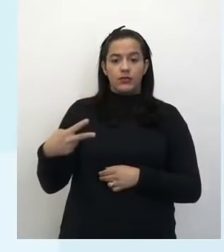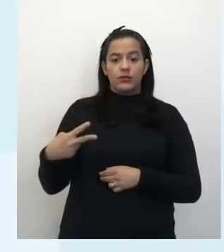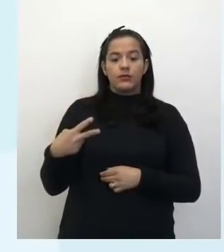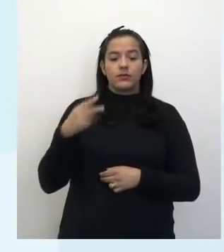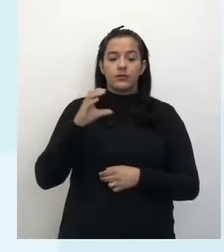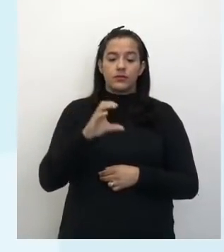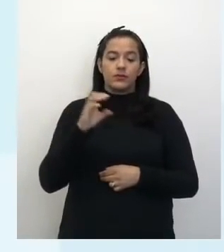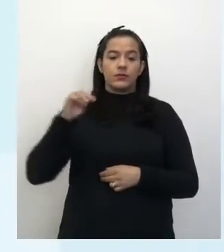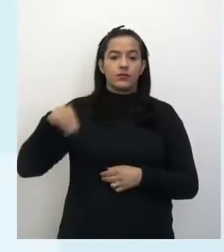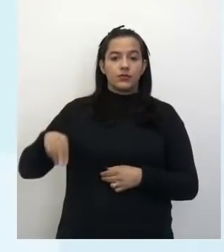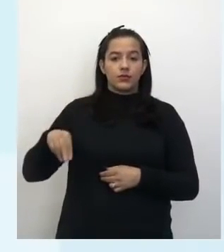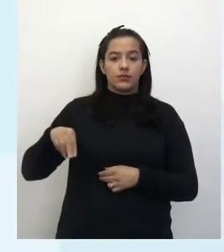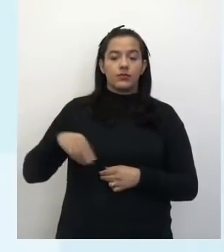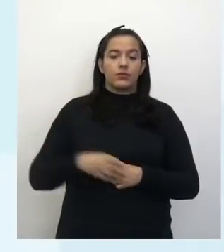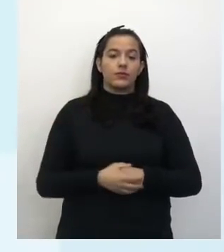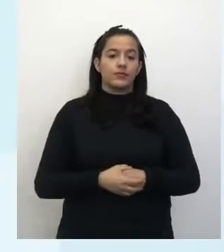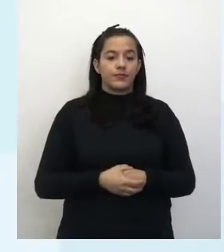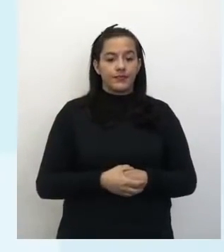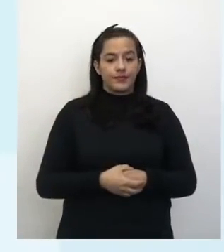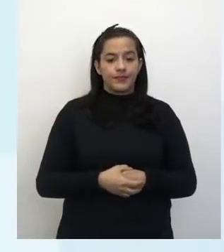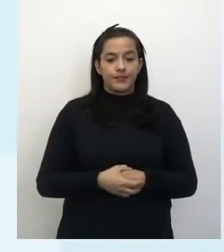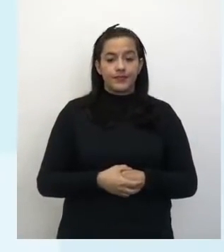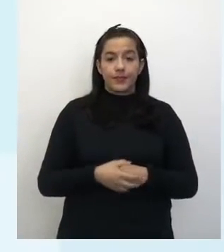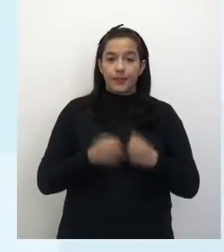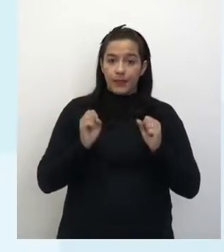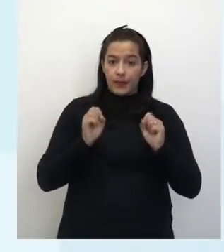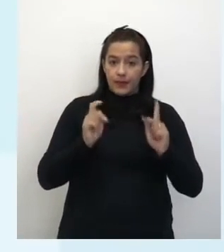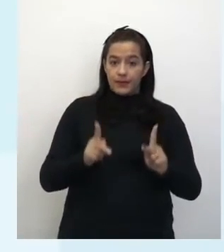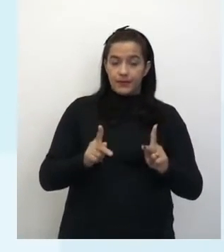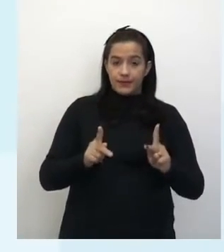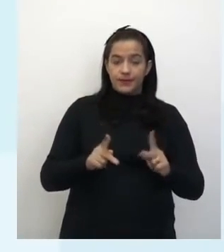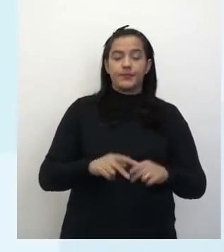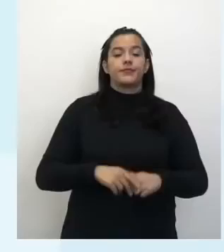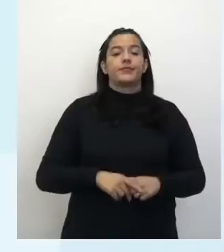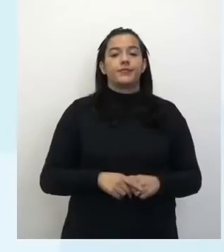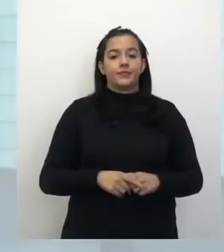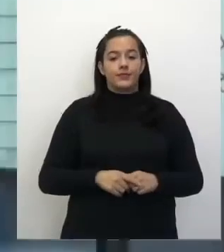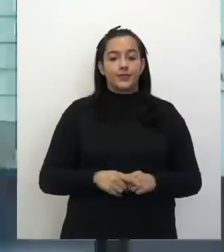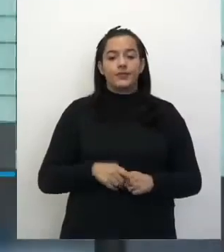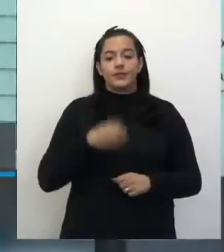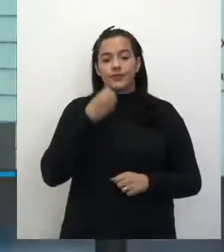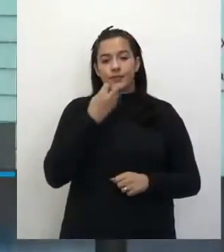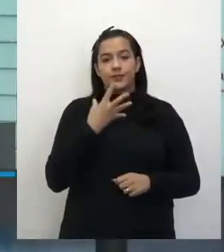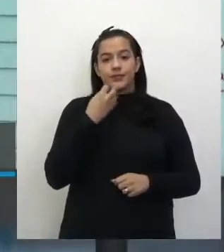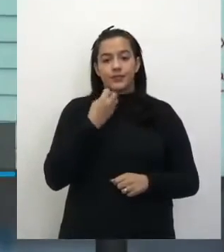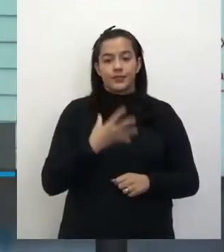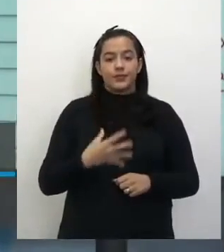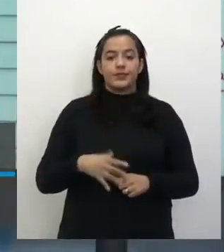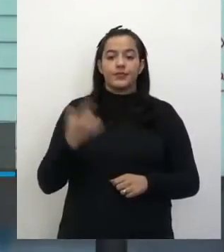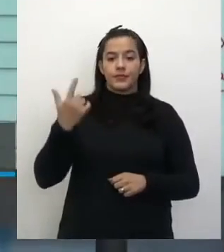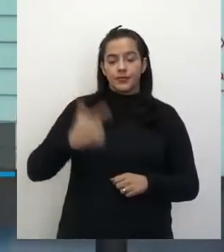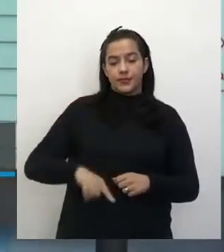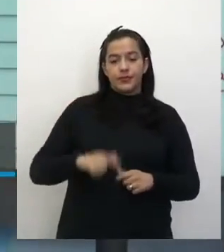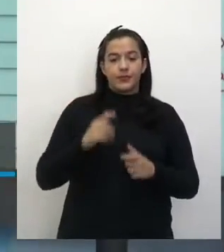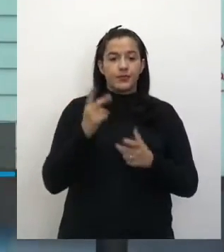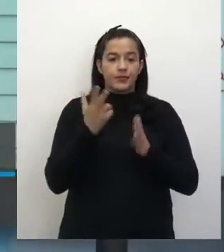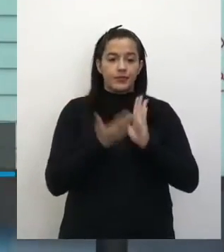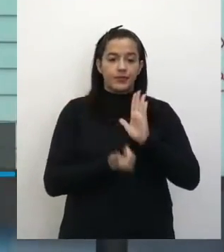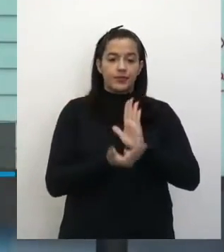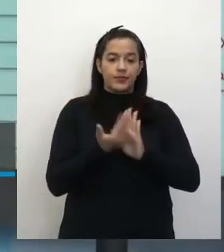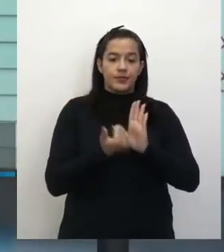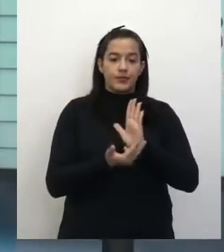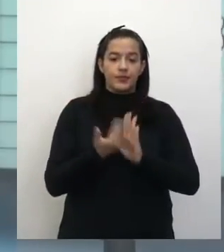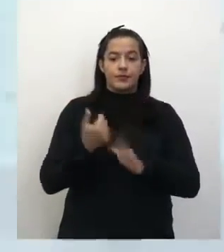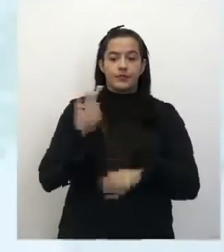32 centímetros quadrados. Perfeito? Boa. Muito bom, muito bom. Ó, mais uma figura. Olha mais uma, olha